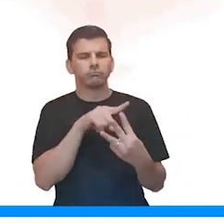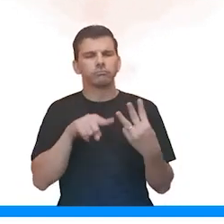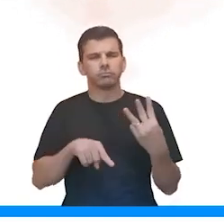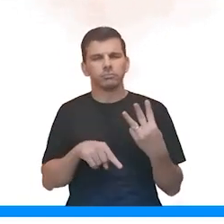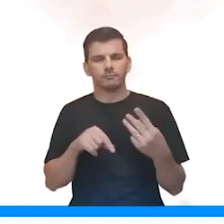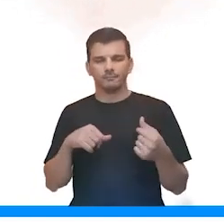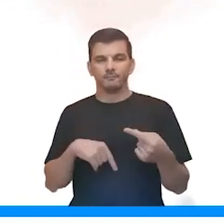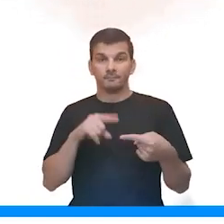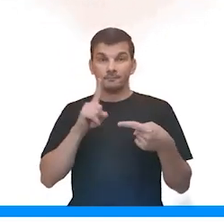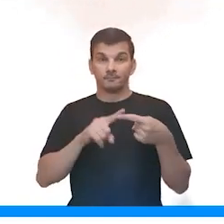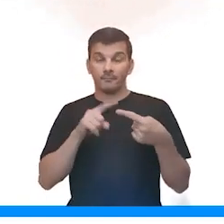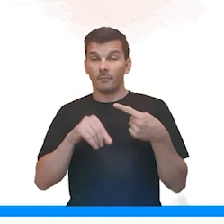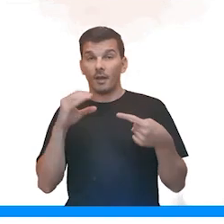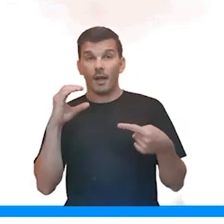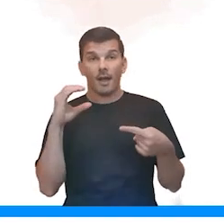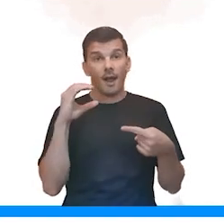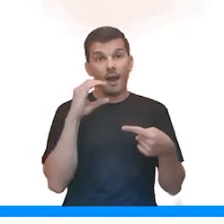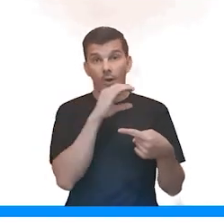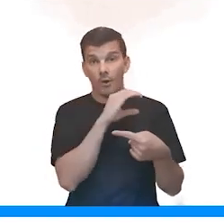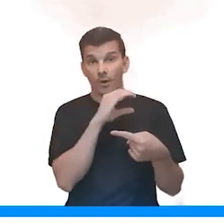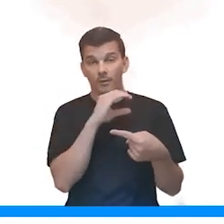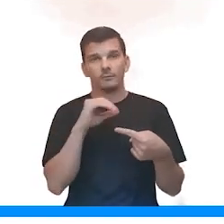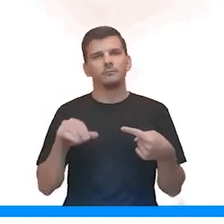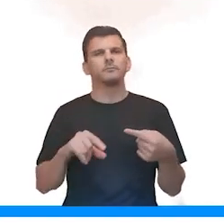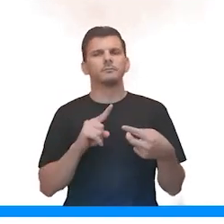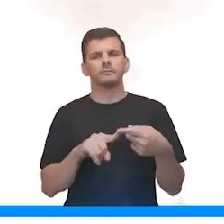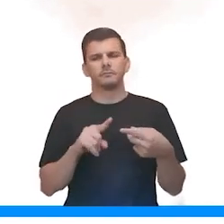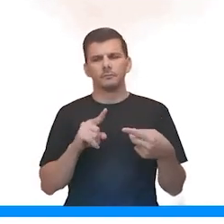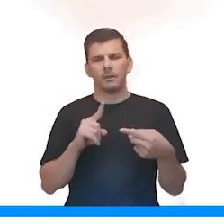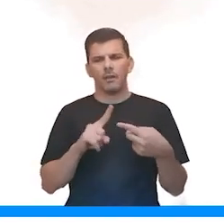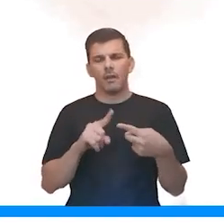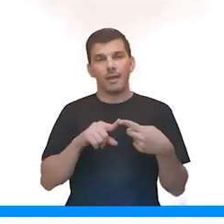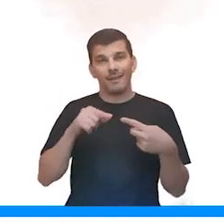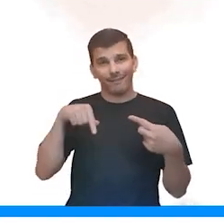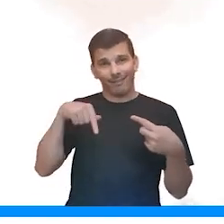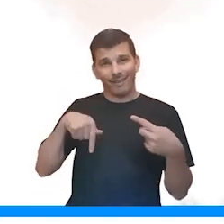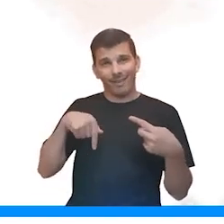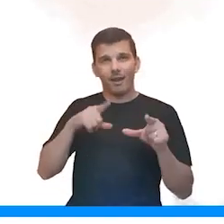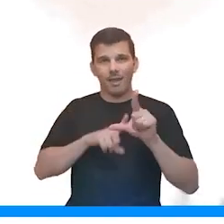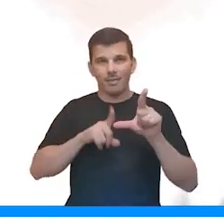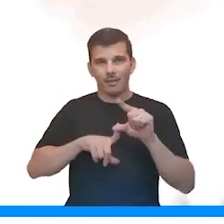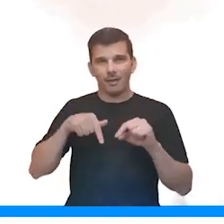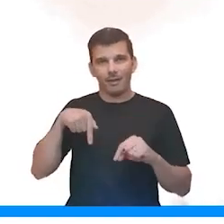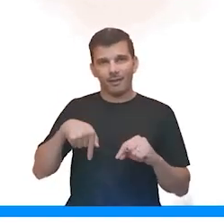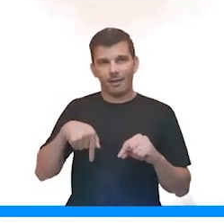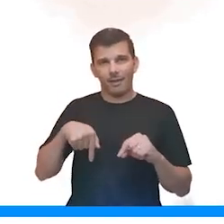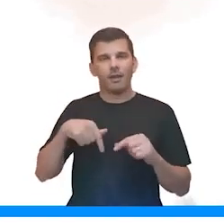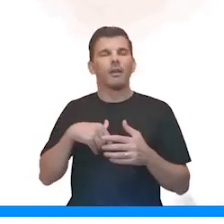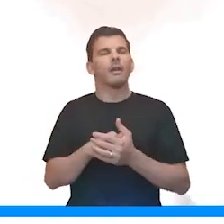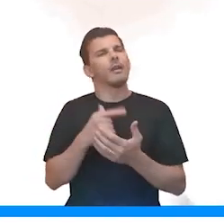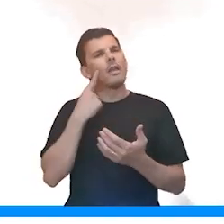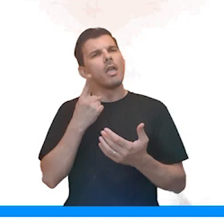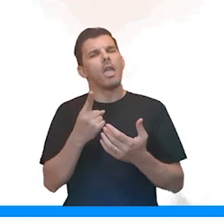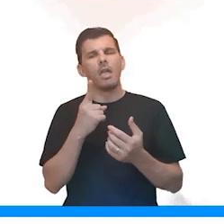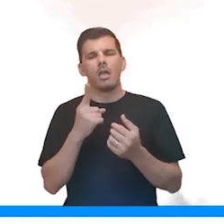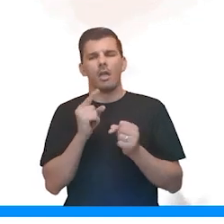gente? Quais são as 3 variáveis? Ó, a primeira é o calor, que é